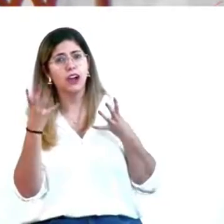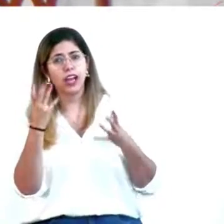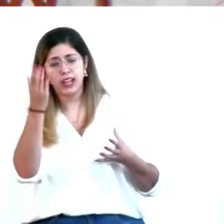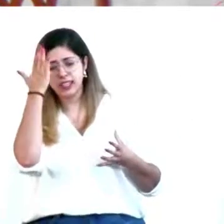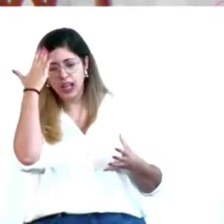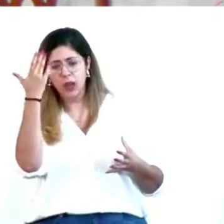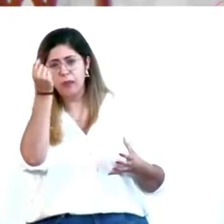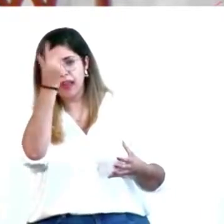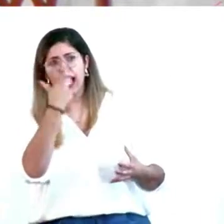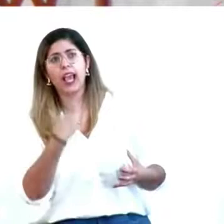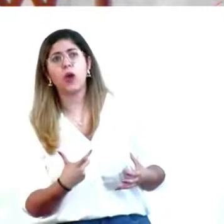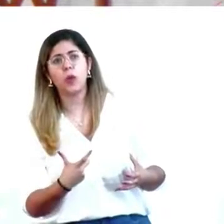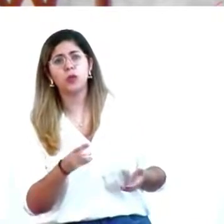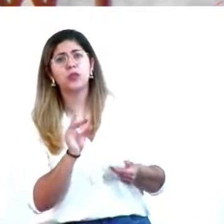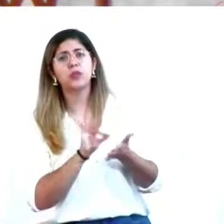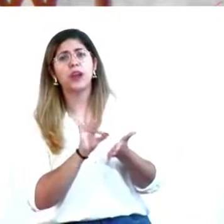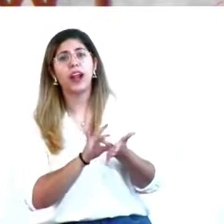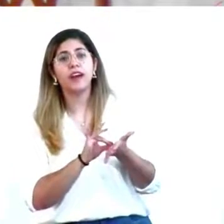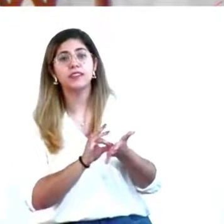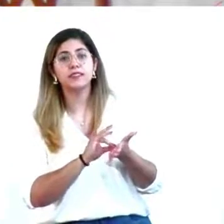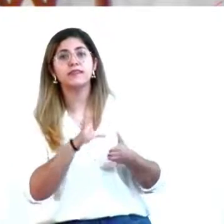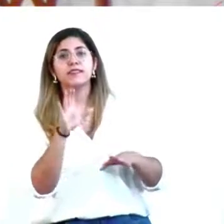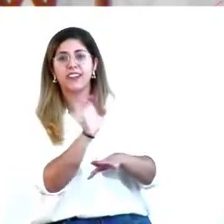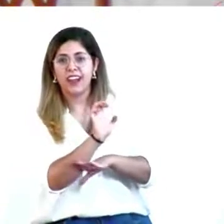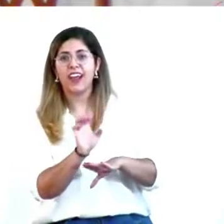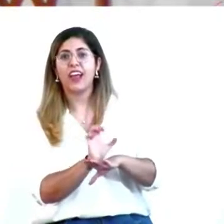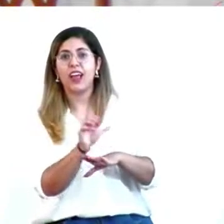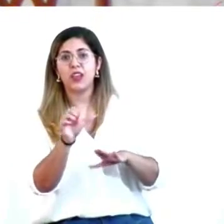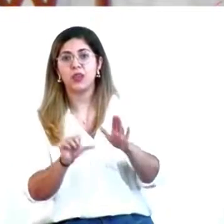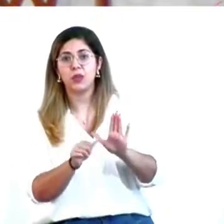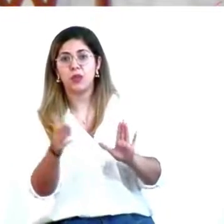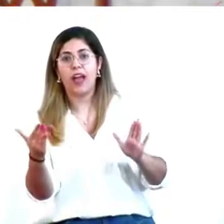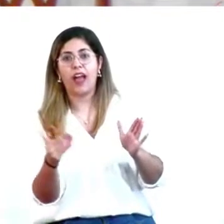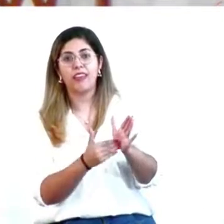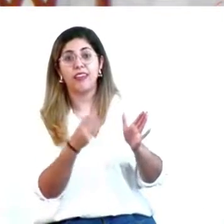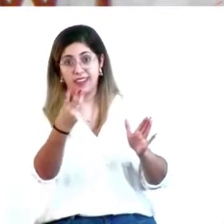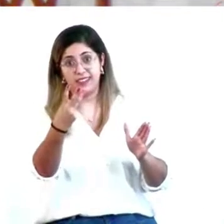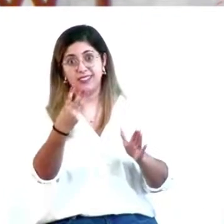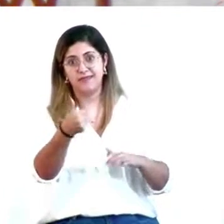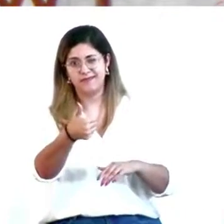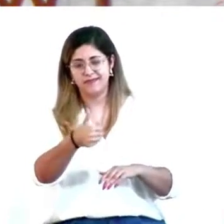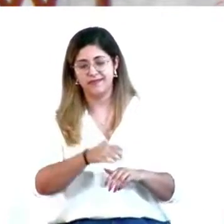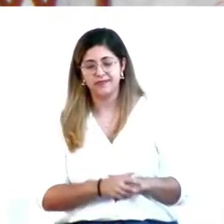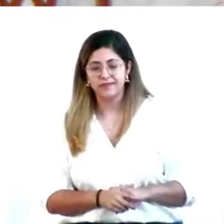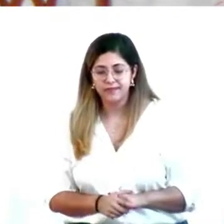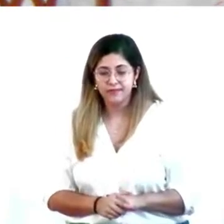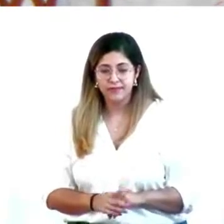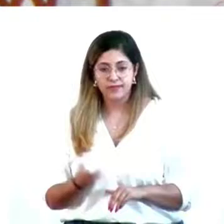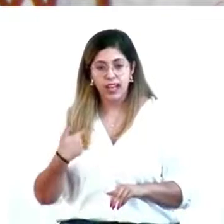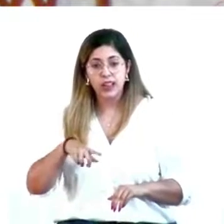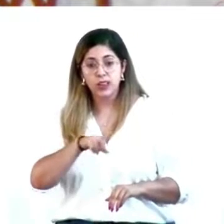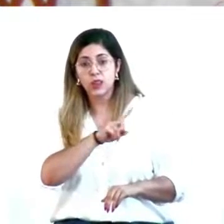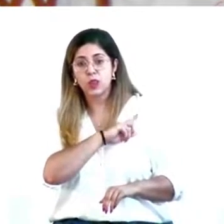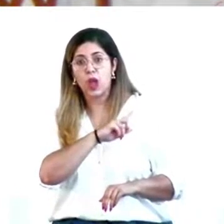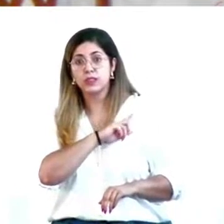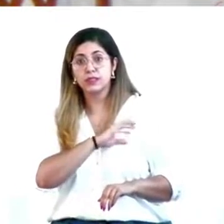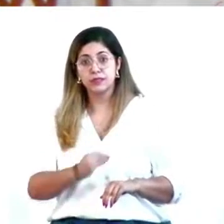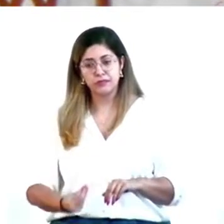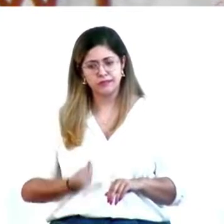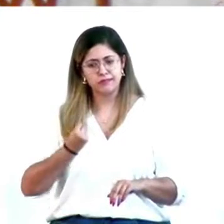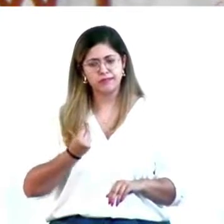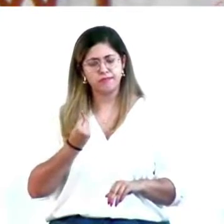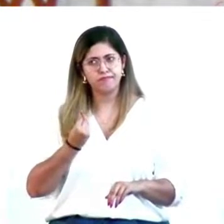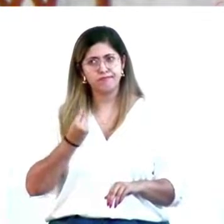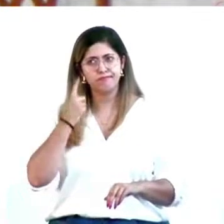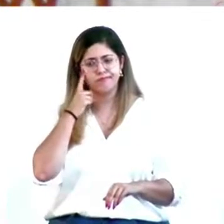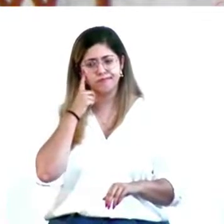primeiros capítulos te ensinou a esse respeito. E agora, quem nós somos